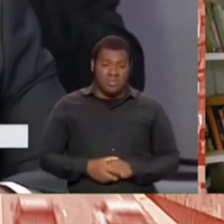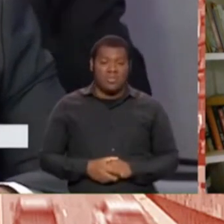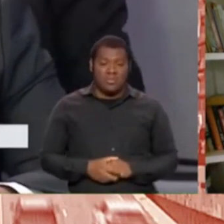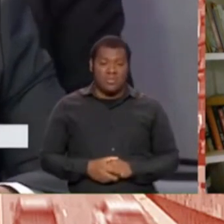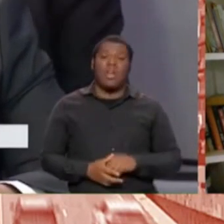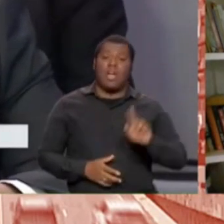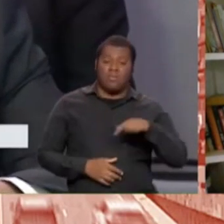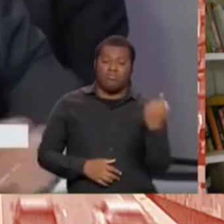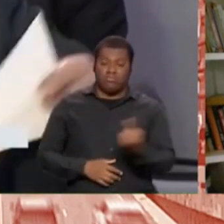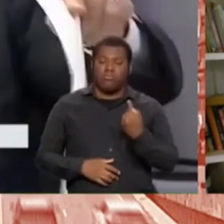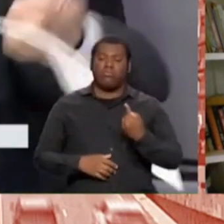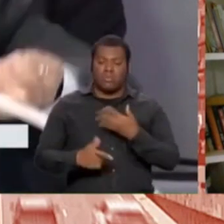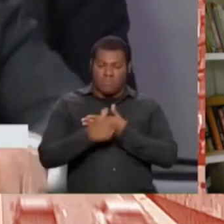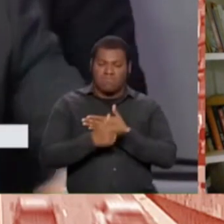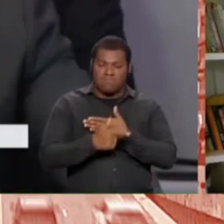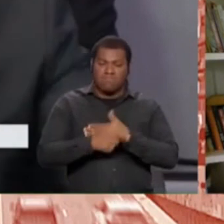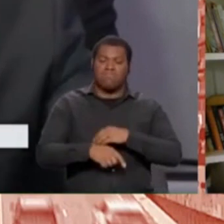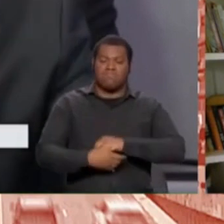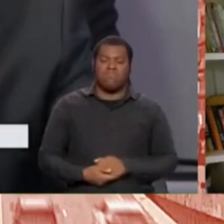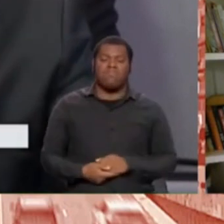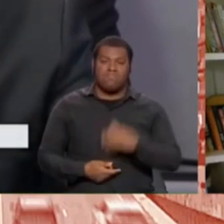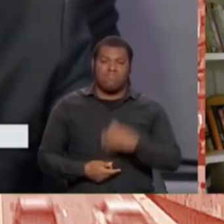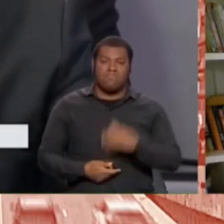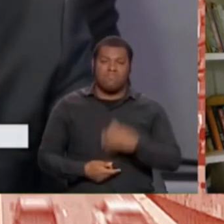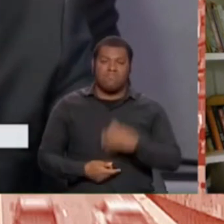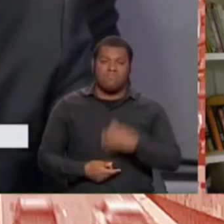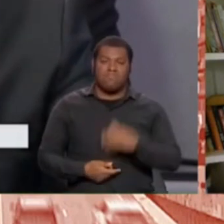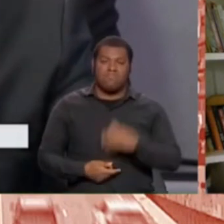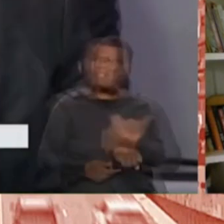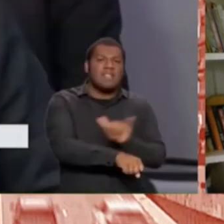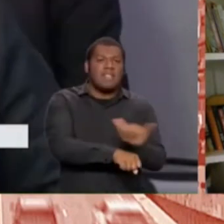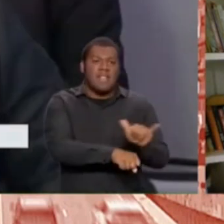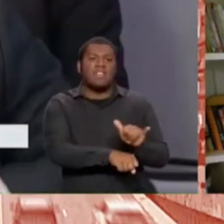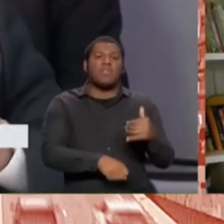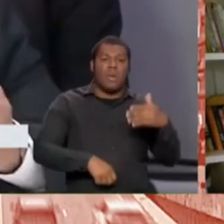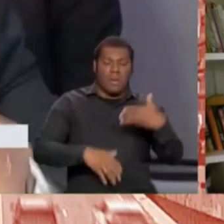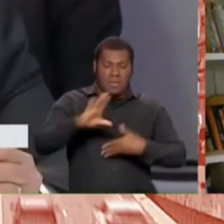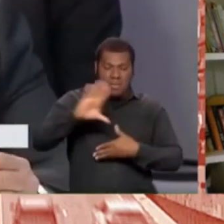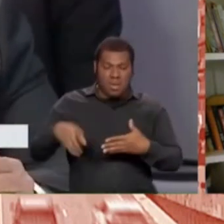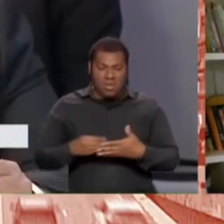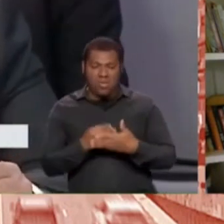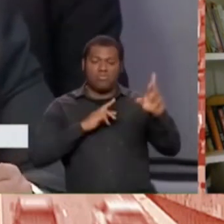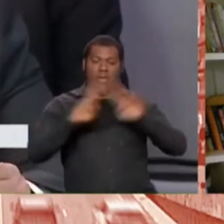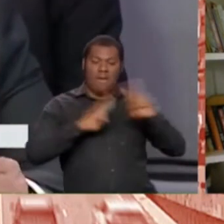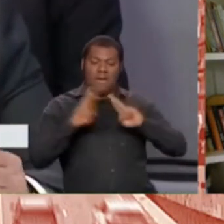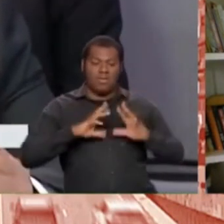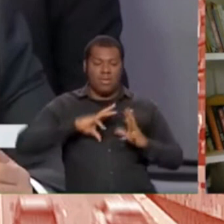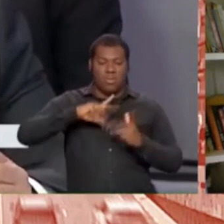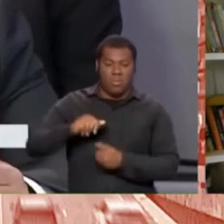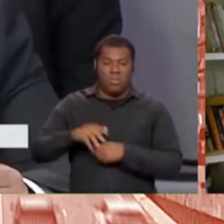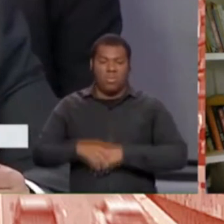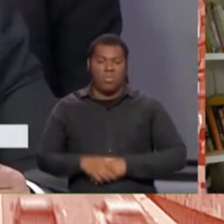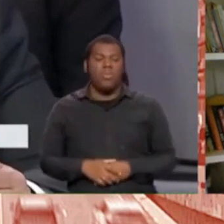bem, o Uruguai está dizendo assim, olha, se vocês não se mexerem logo, eu saio do Mercosul. Então, tem que